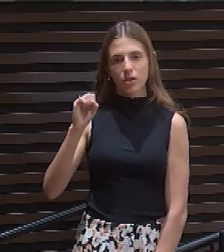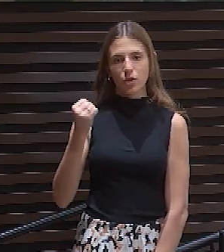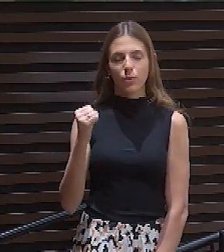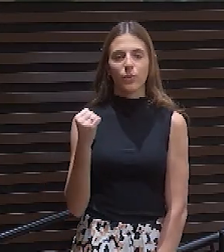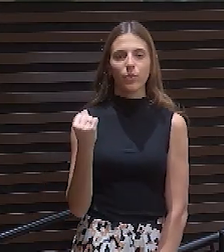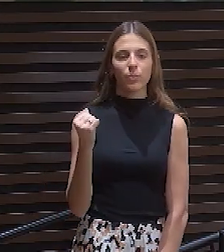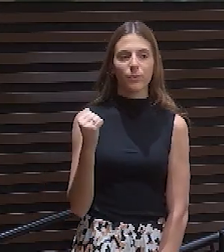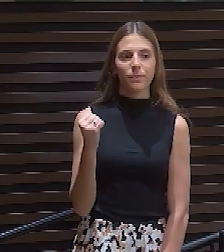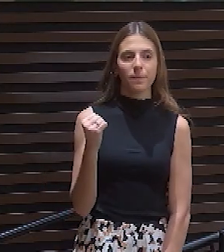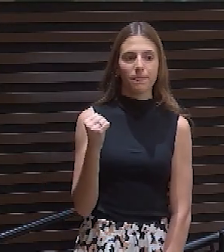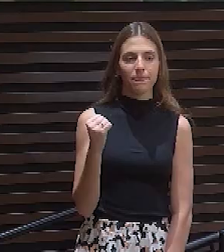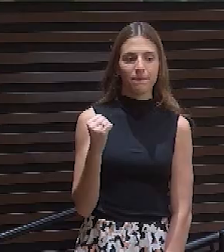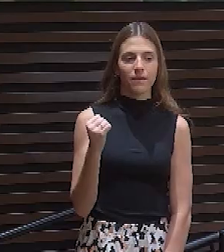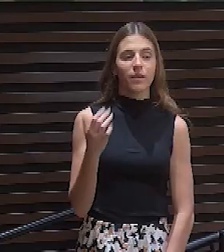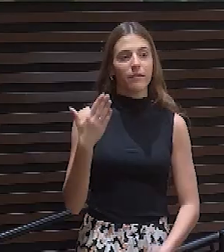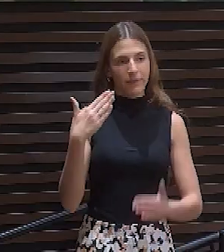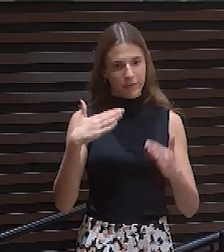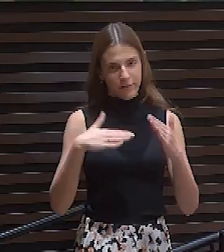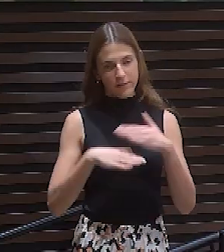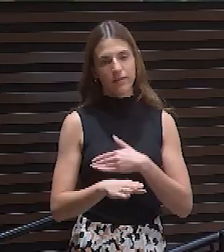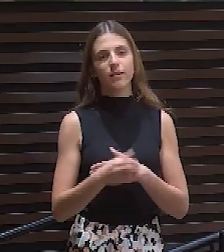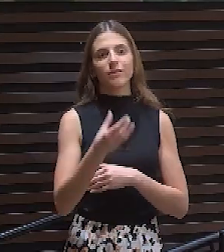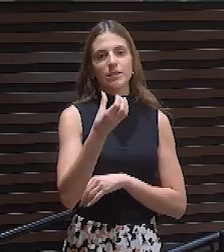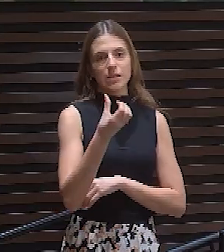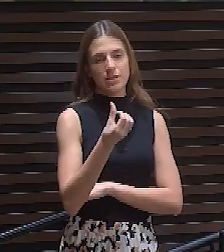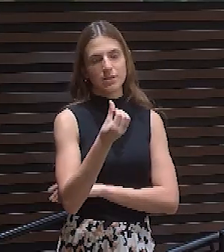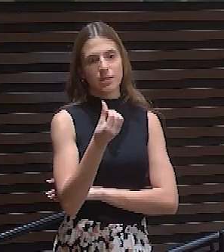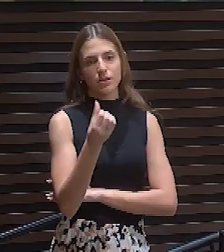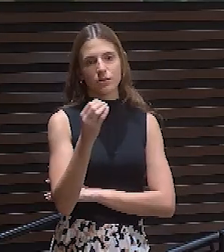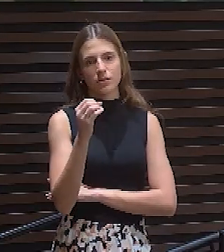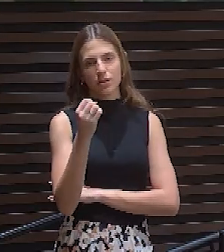548 e entraram